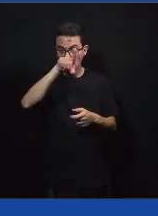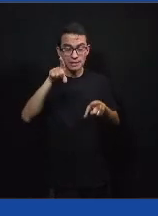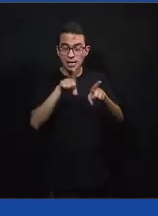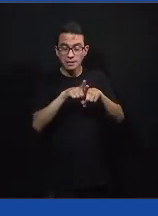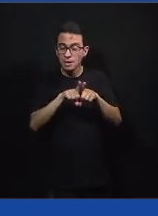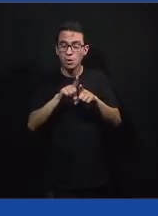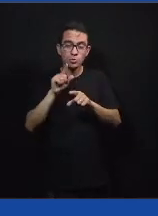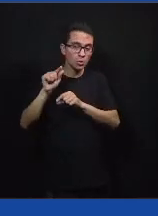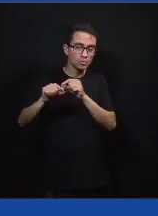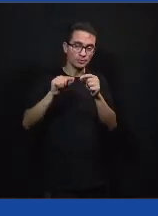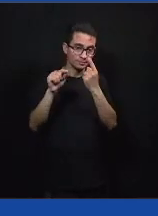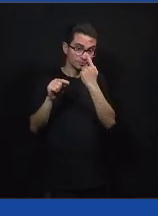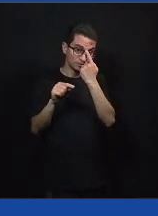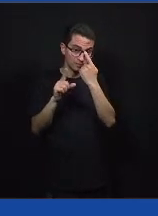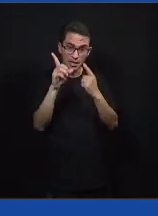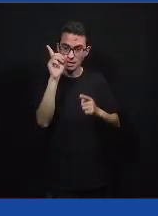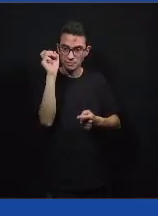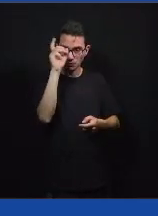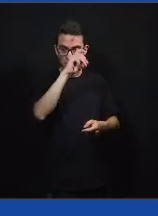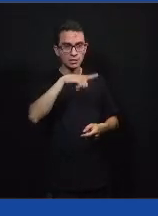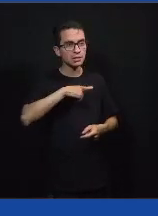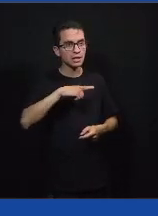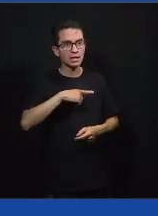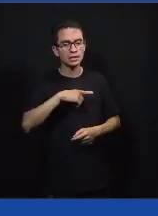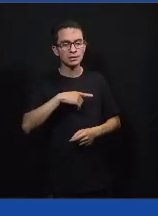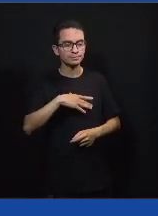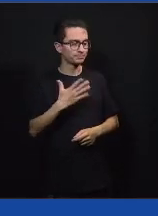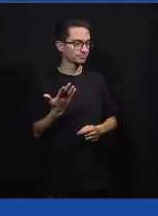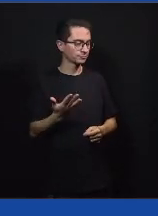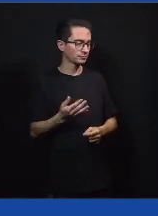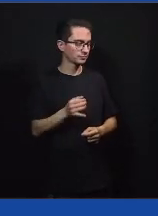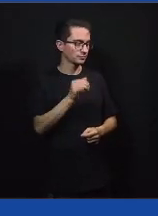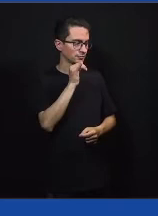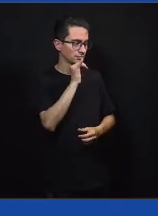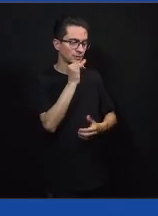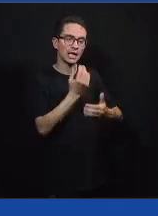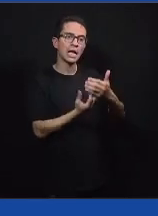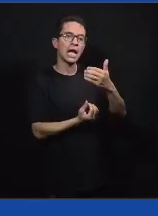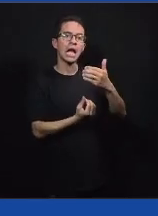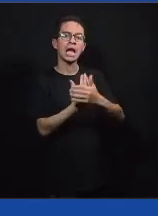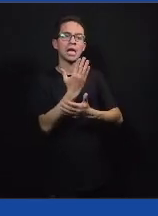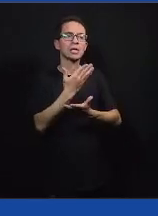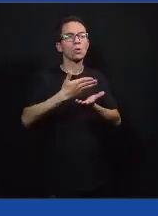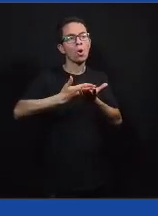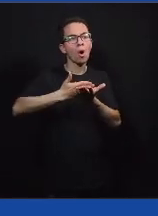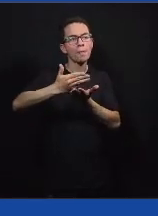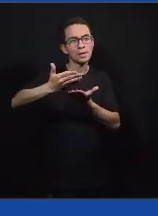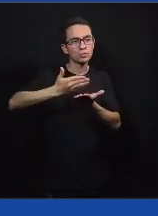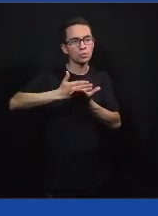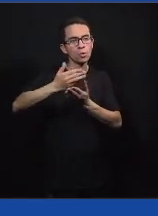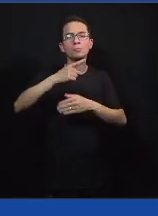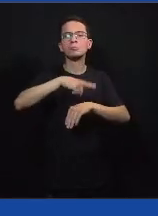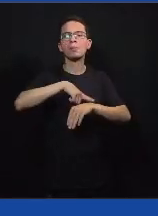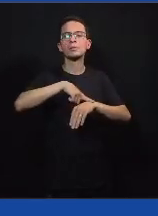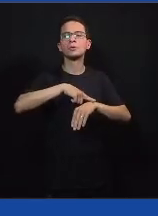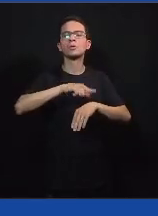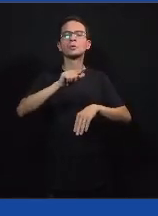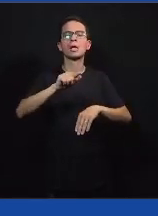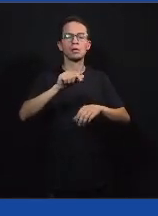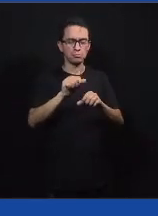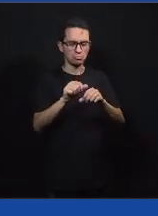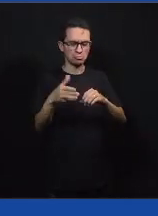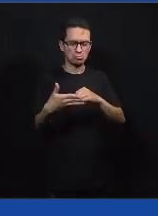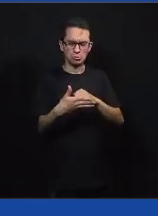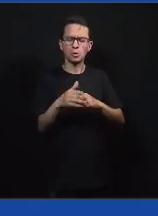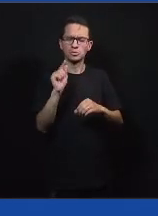o que era para ser uma dificuldade né e plantação do projeto foi feito no início ao início do período de anemia né se tornou na